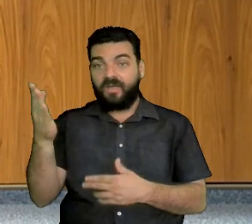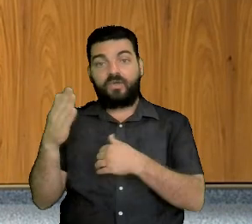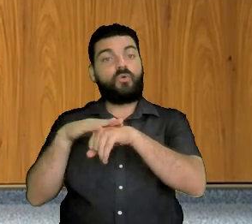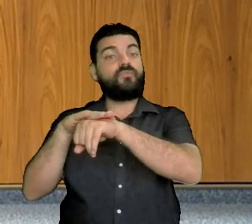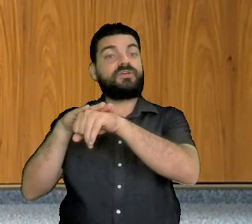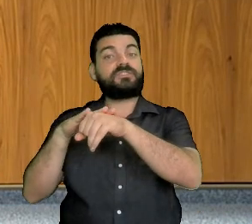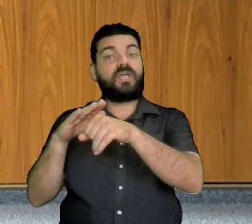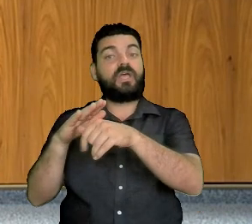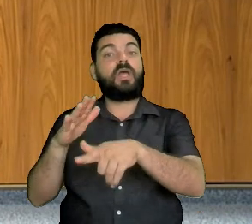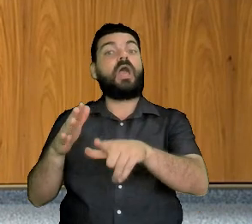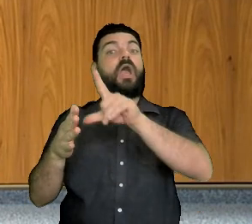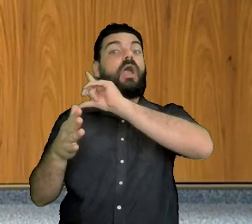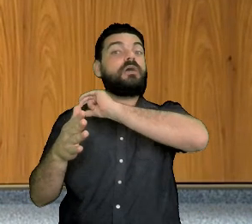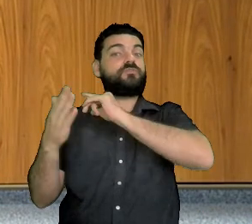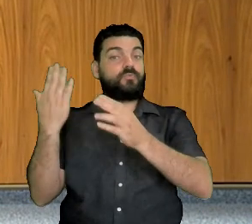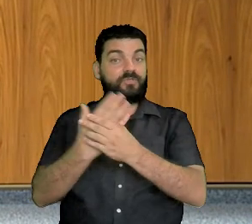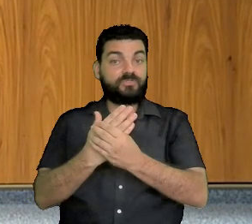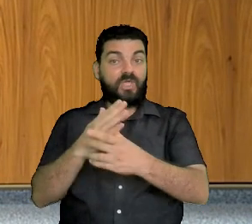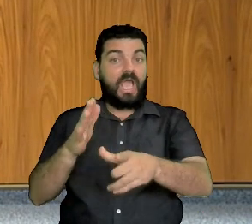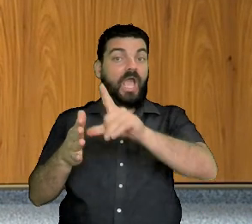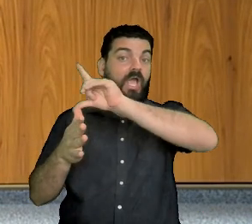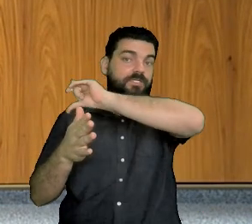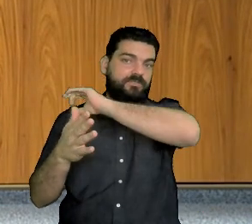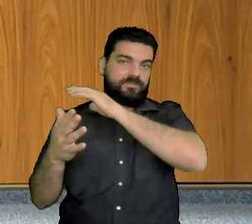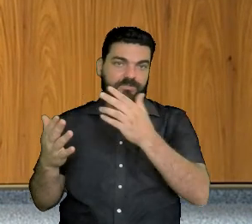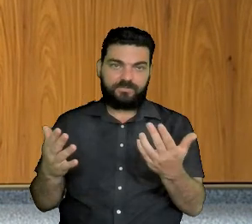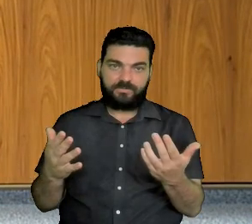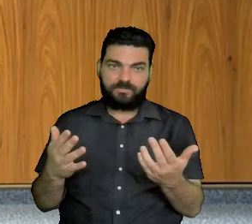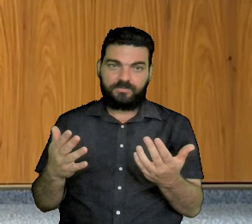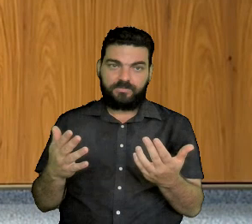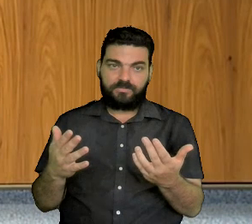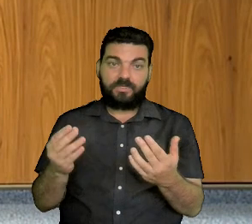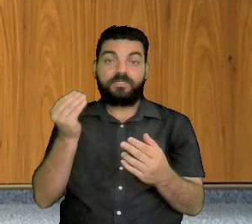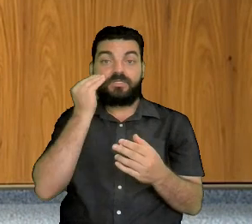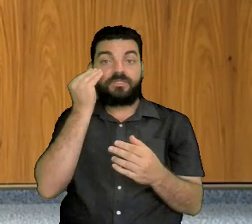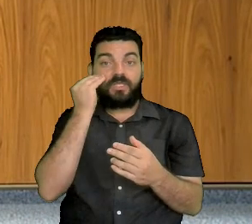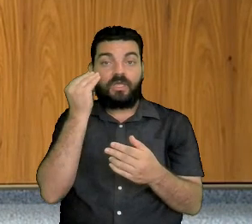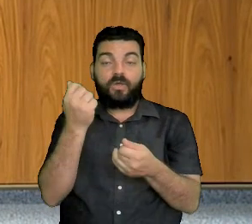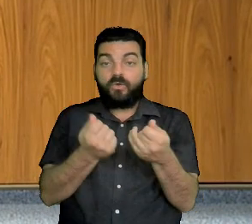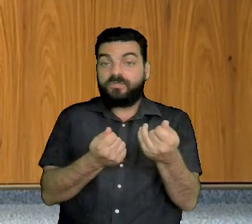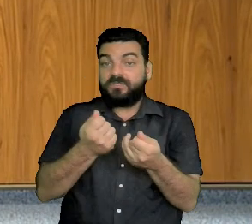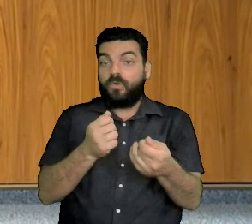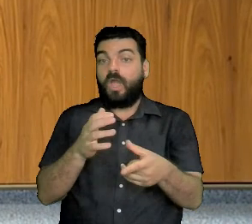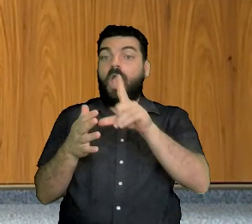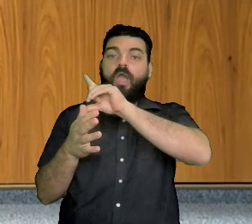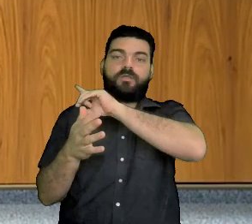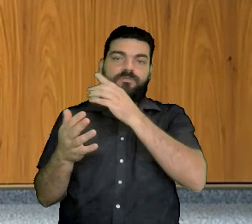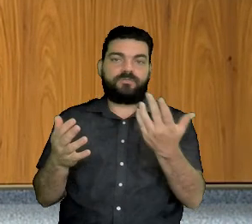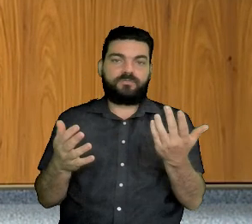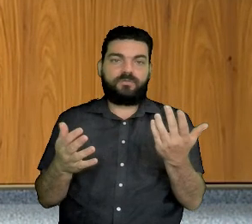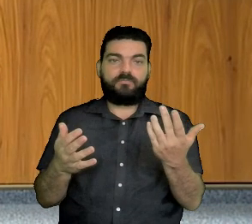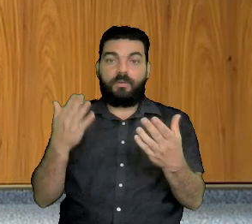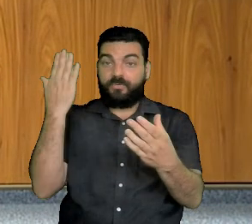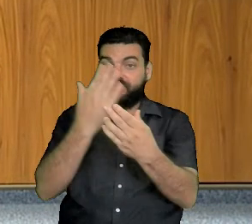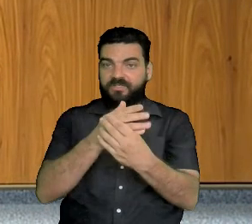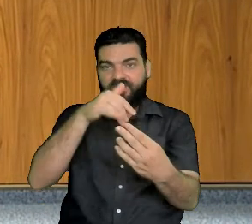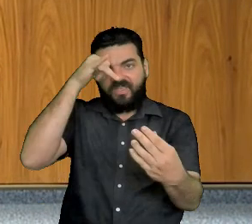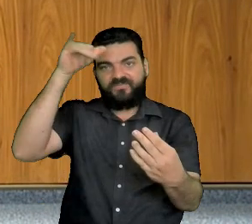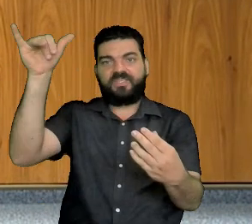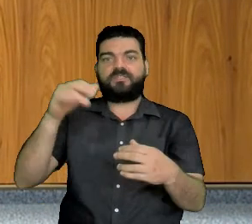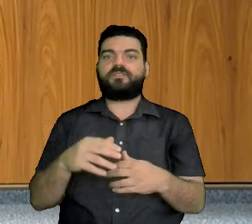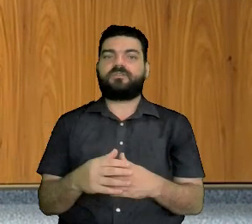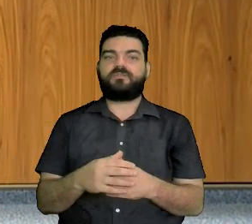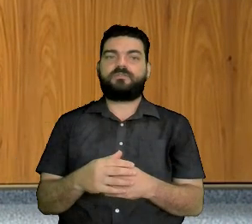de buscar o judiciário, sempre tentar, junto à Câmara de Conciliação, a possibilidade de uma solução